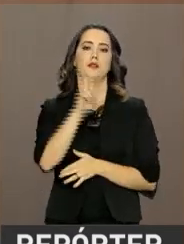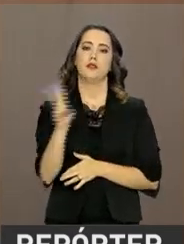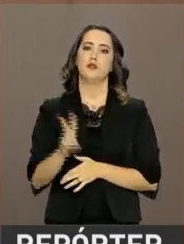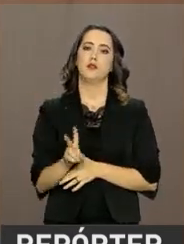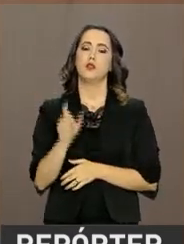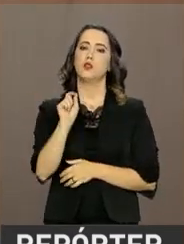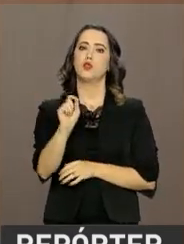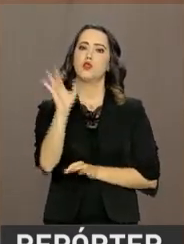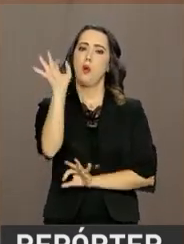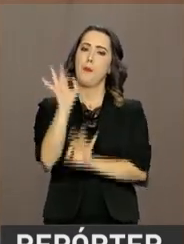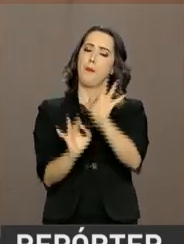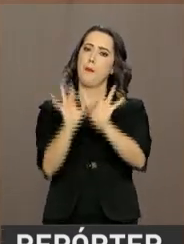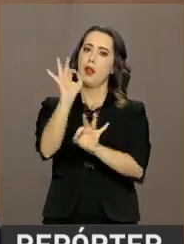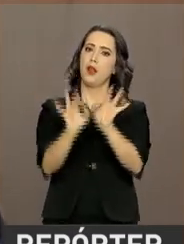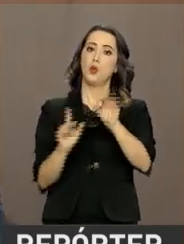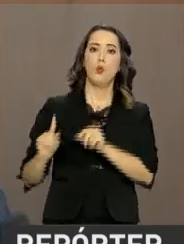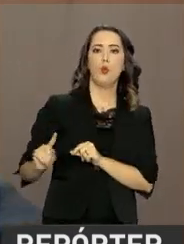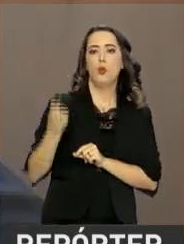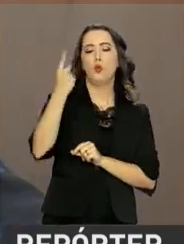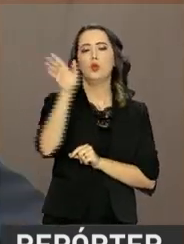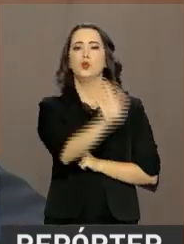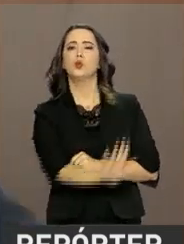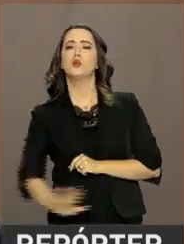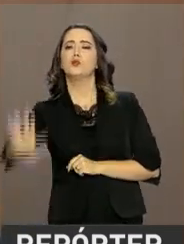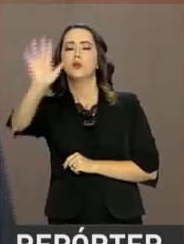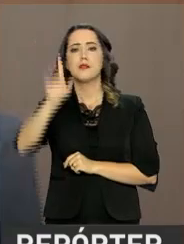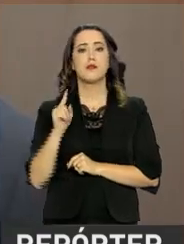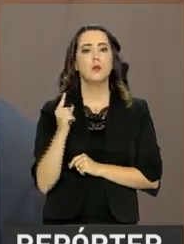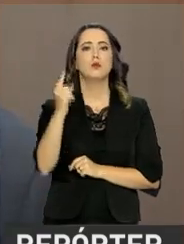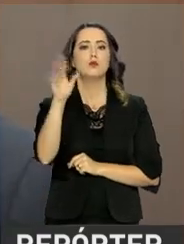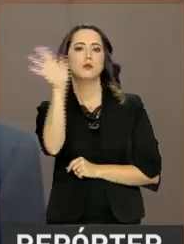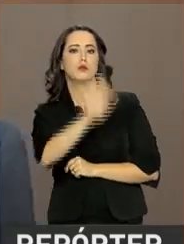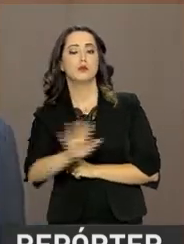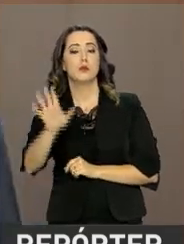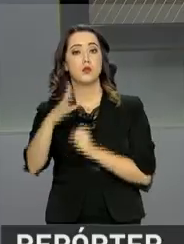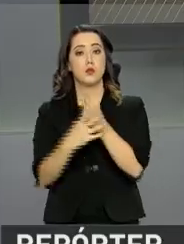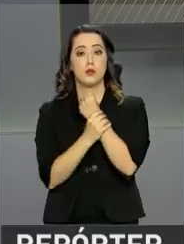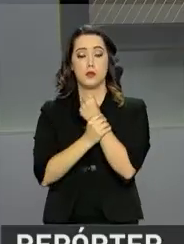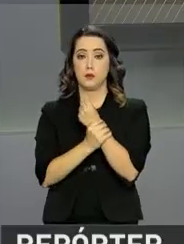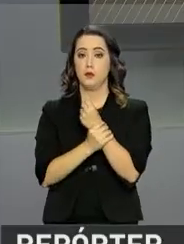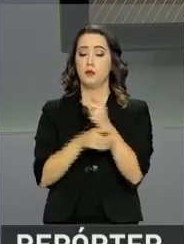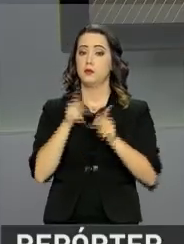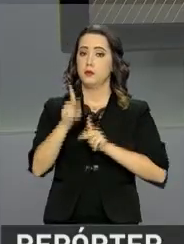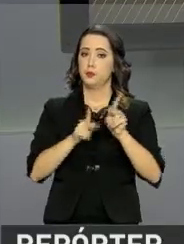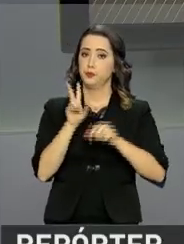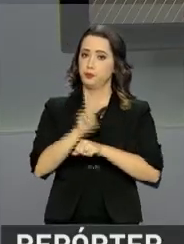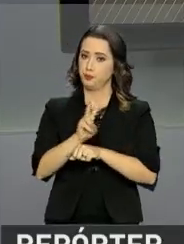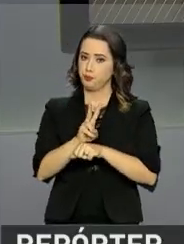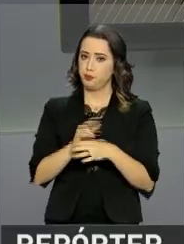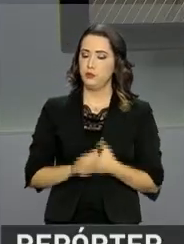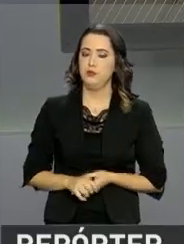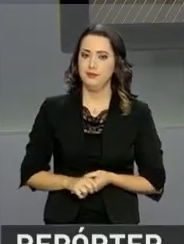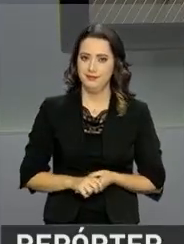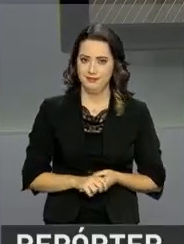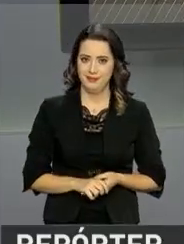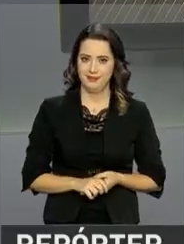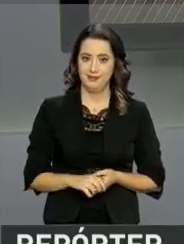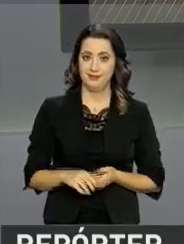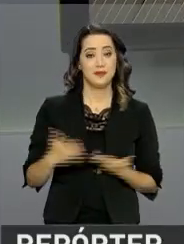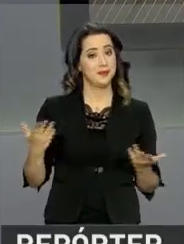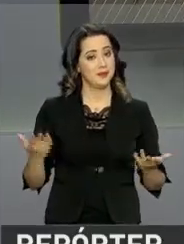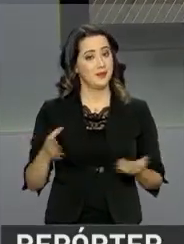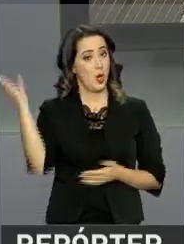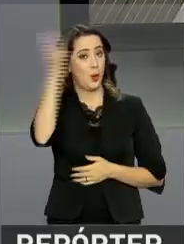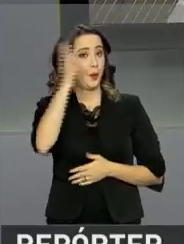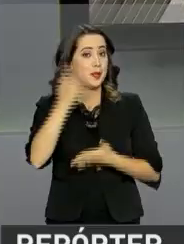de um plano nacional de segurança pública e defesa o brasil terá a maior produção de